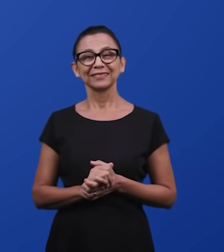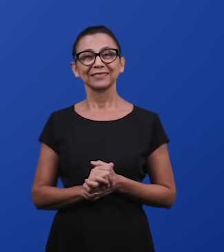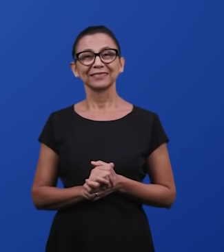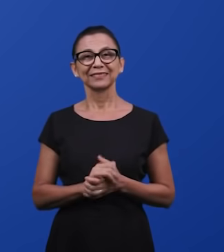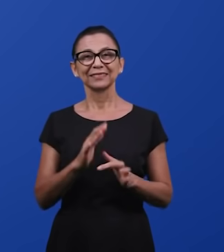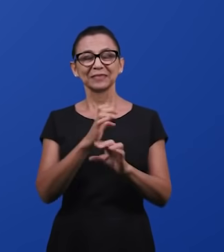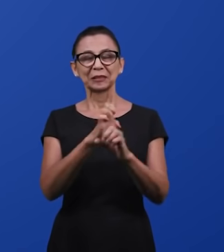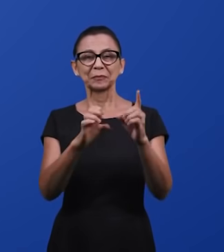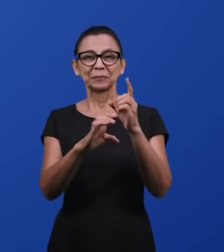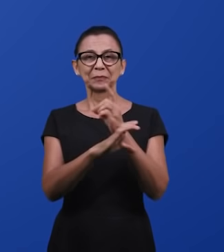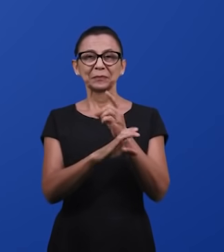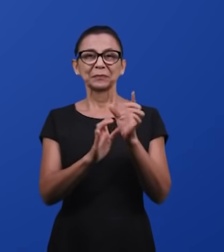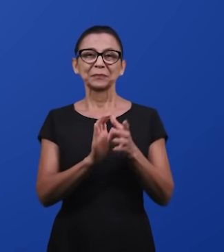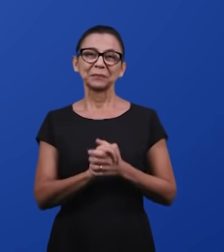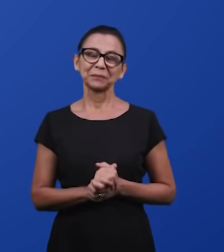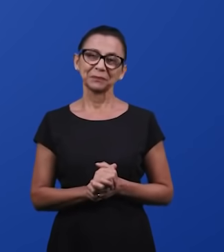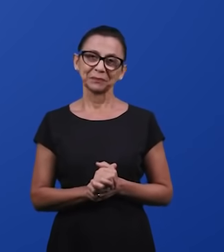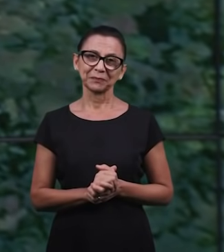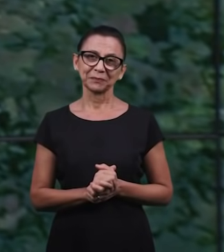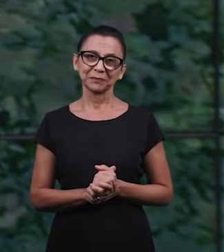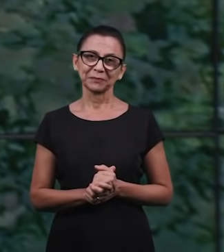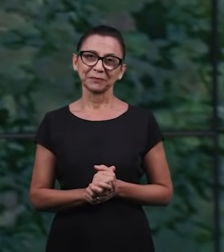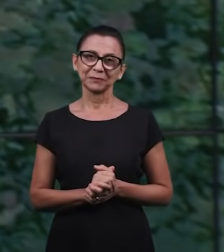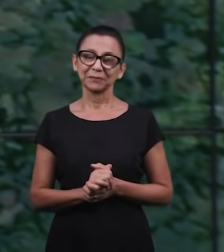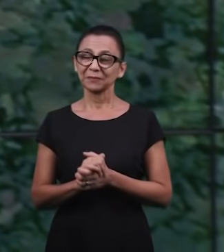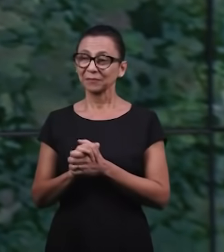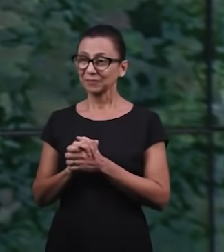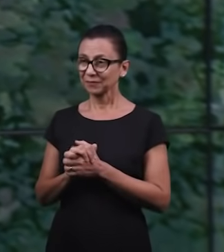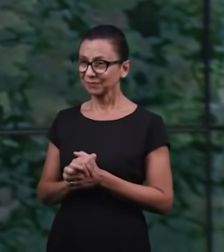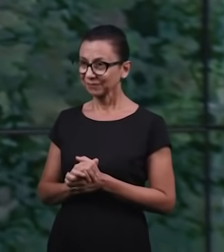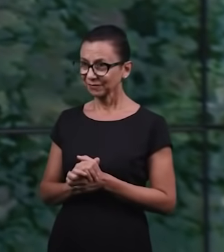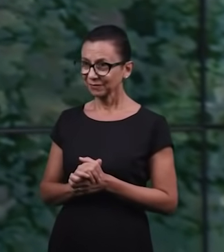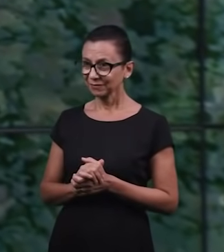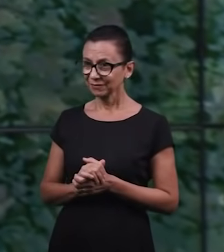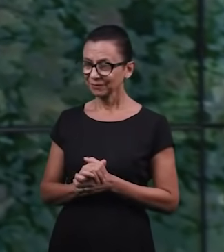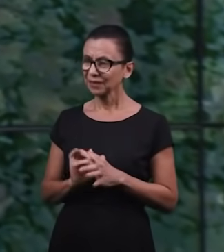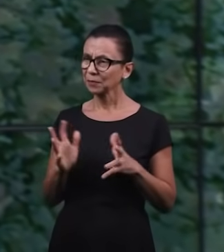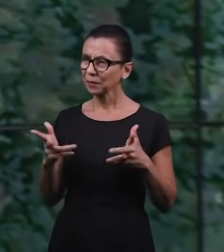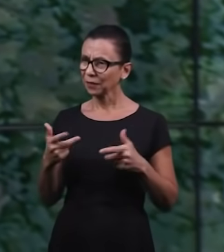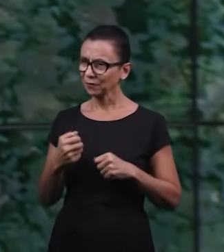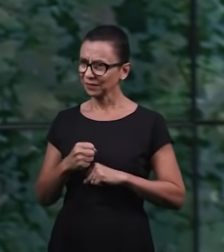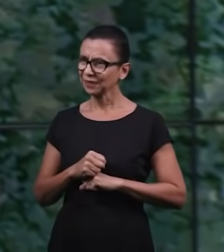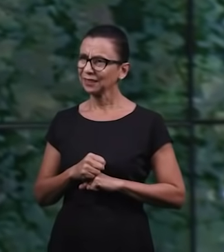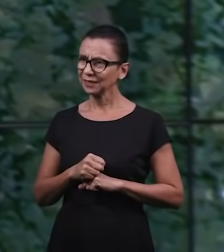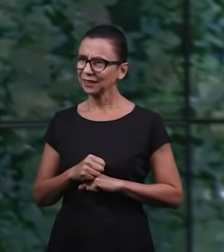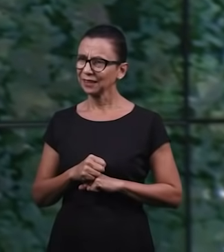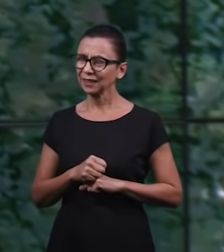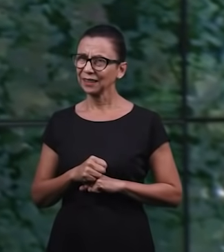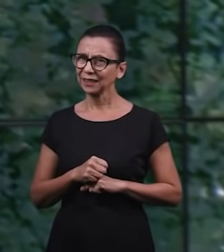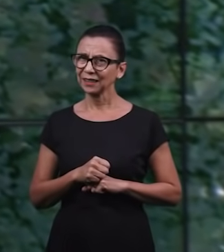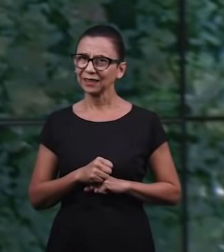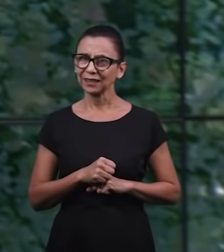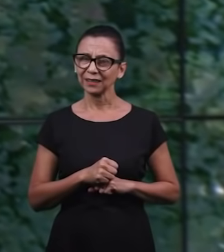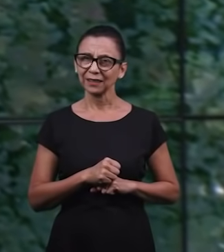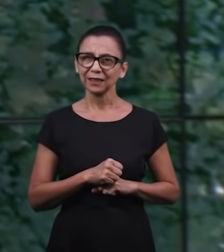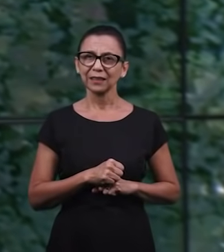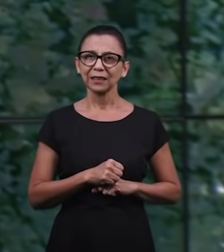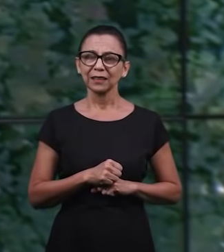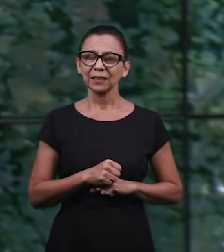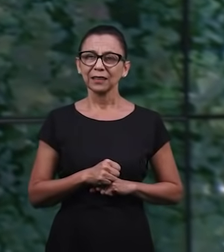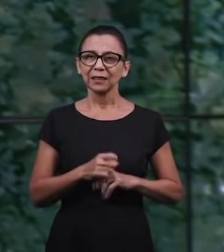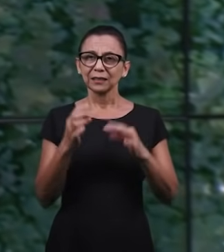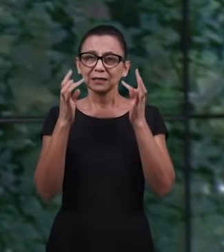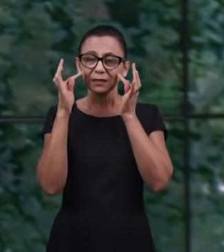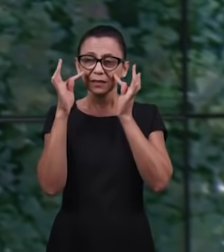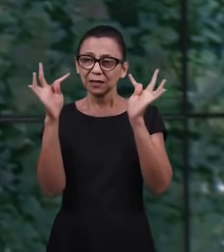da Escola Bíblica Dominical. O nome do Senhor foi glorificado. Amém, Jonathan. Fiquei maravilhado com a forma como você